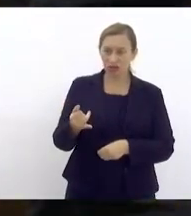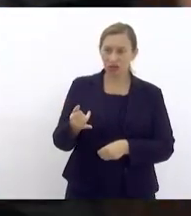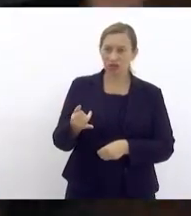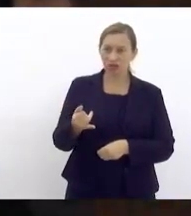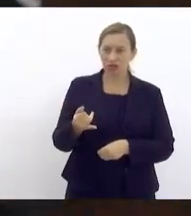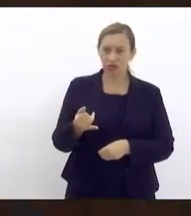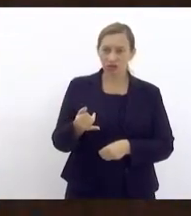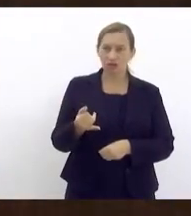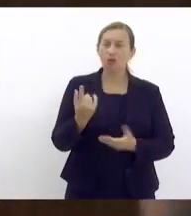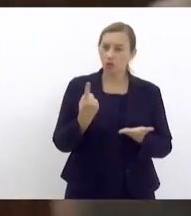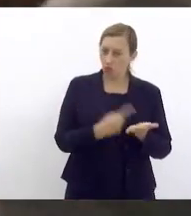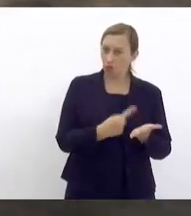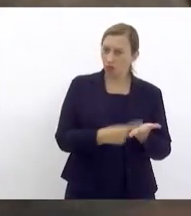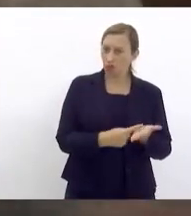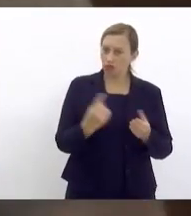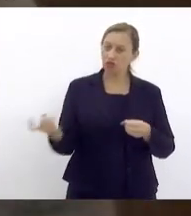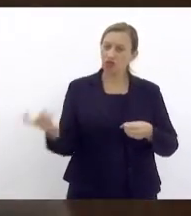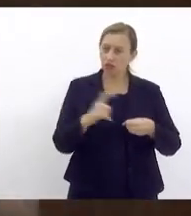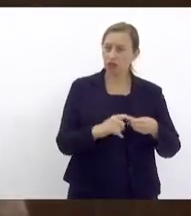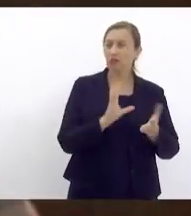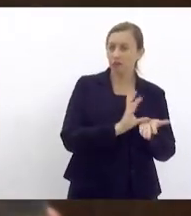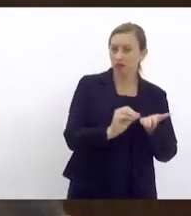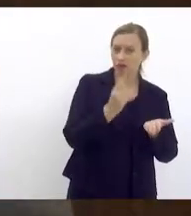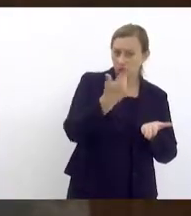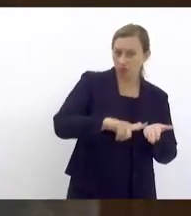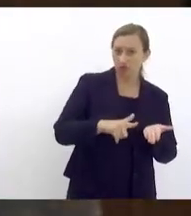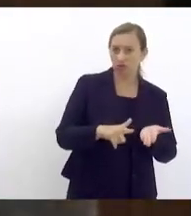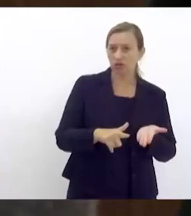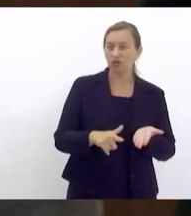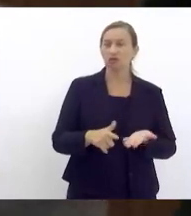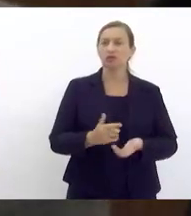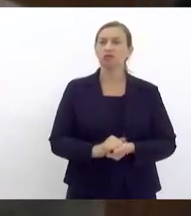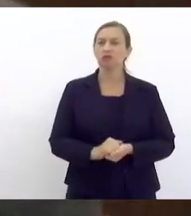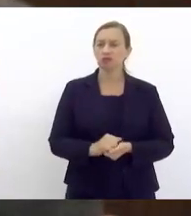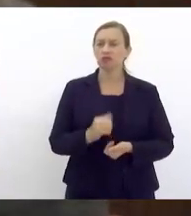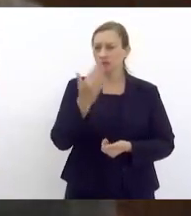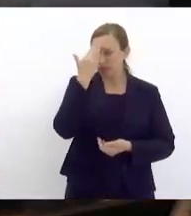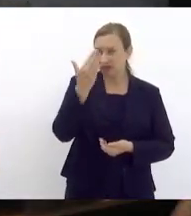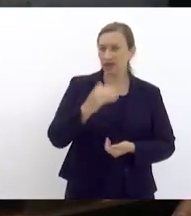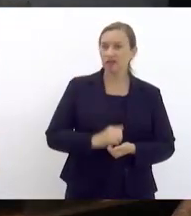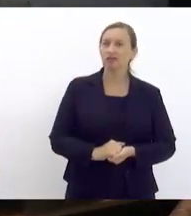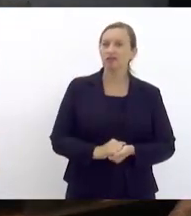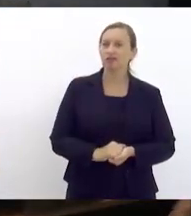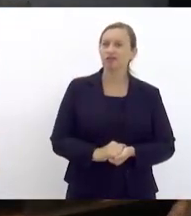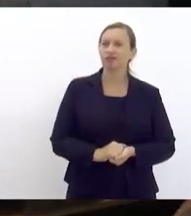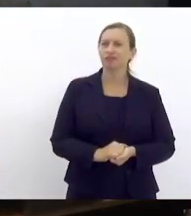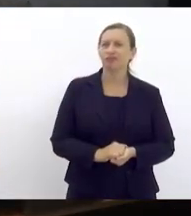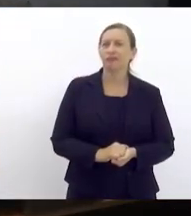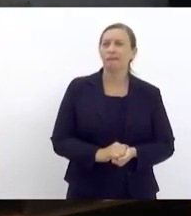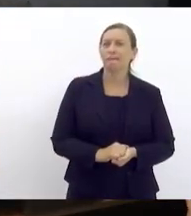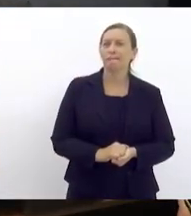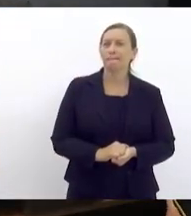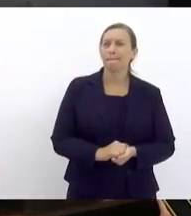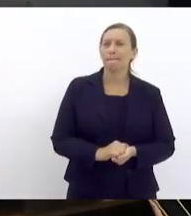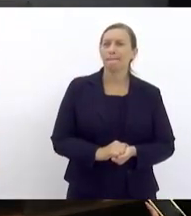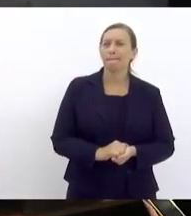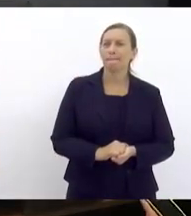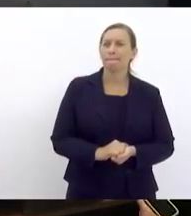compromisso de trazer ela pauta tão logo obrigado eventualmente